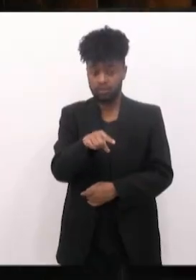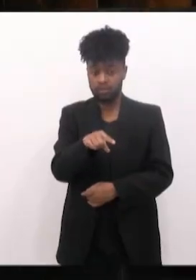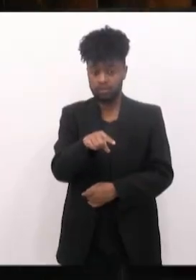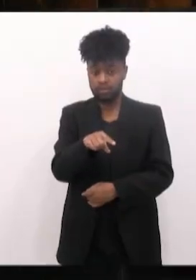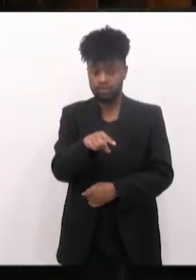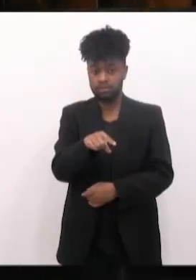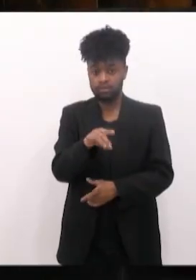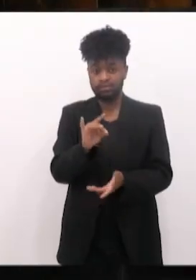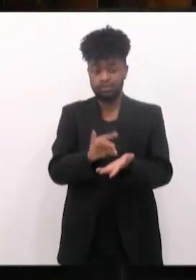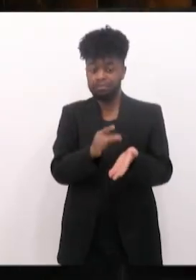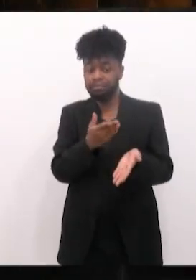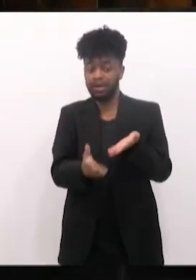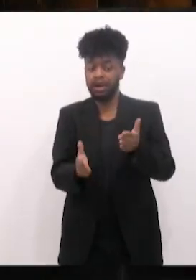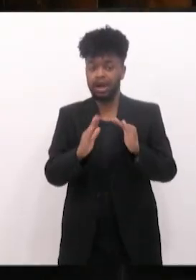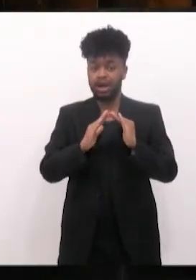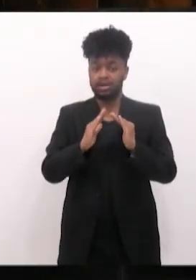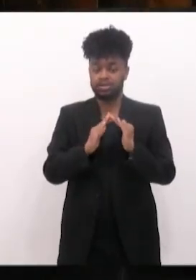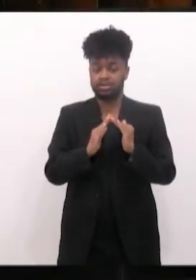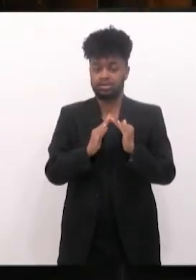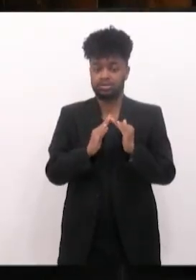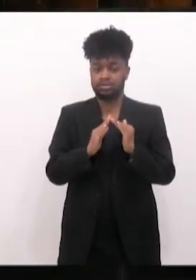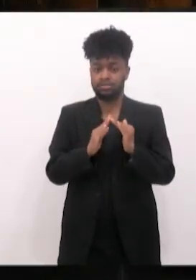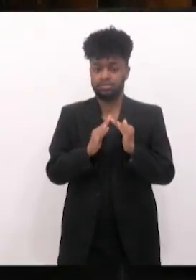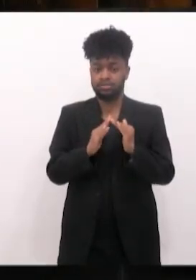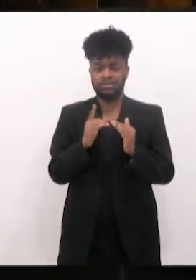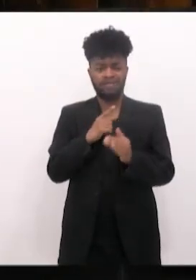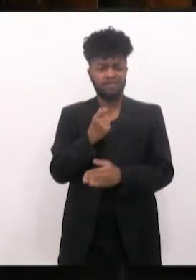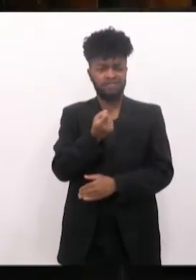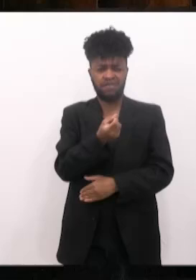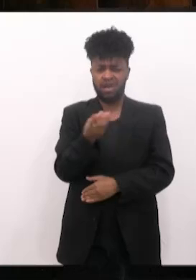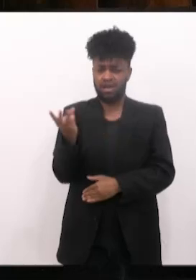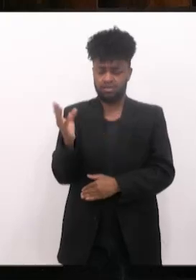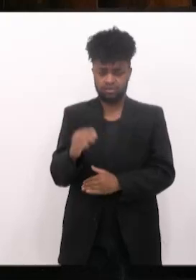está perdendo sua casa. E são vários.